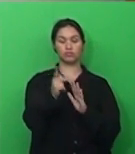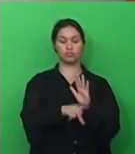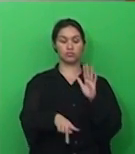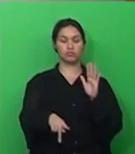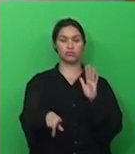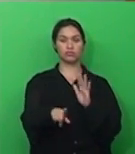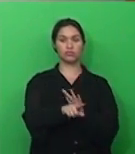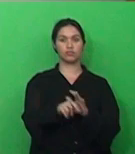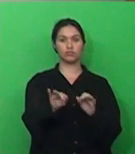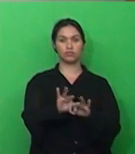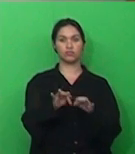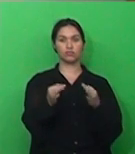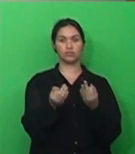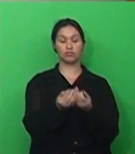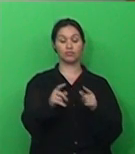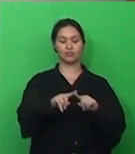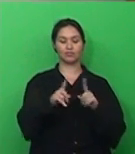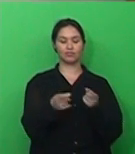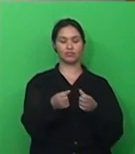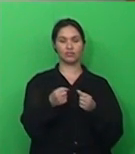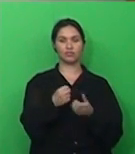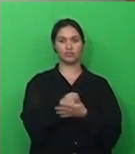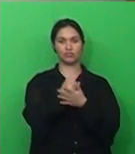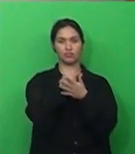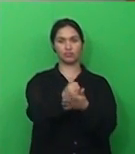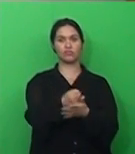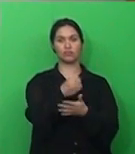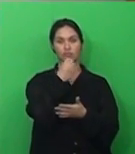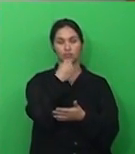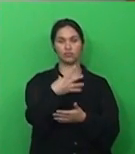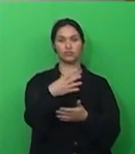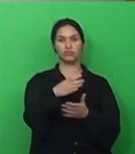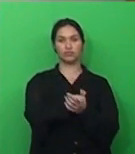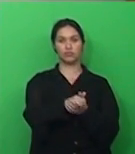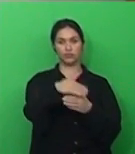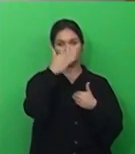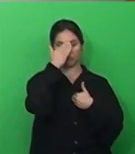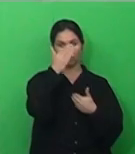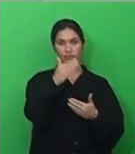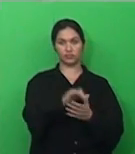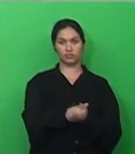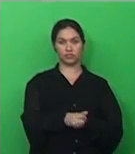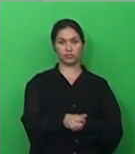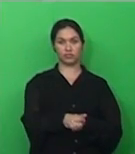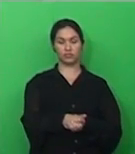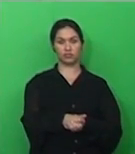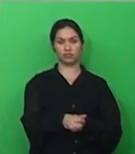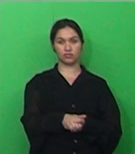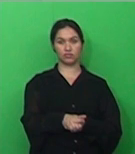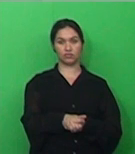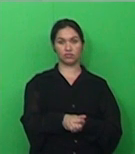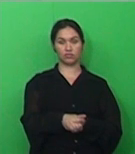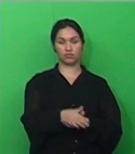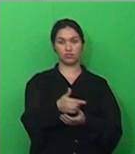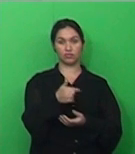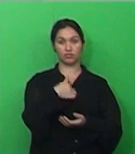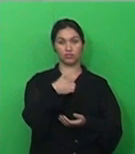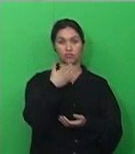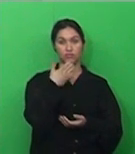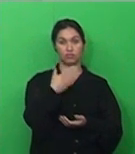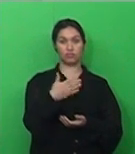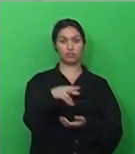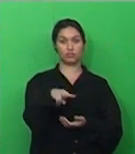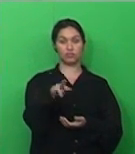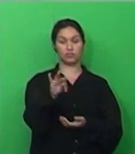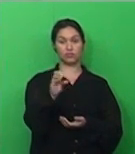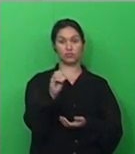Simples, mas que vai ter um impacto positivo muito grande se ele for aprovado. Obrigado. Hoje, vereador, eu até pedi pro Vitor, o